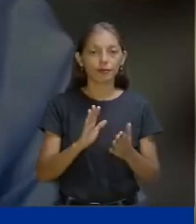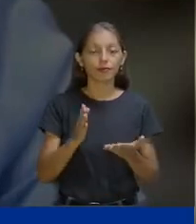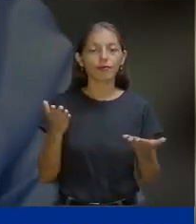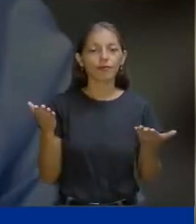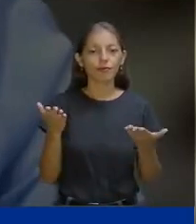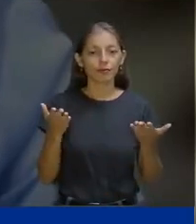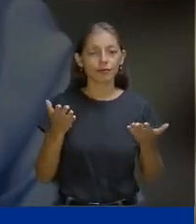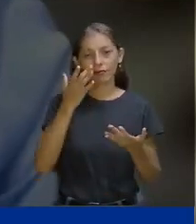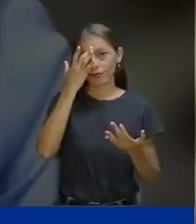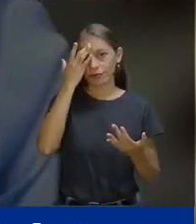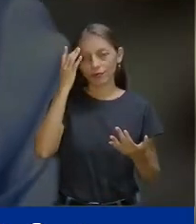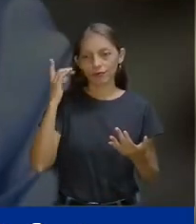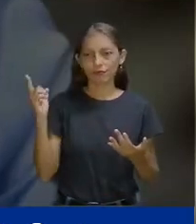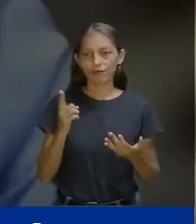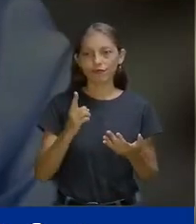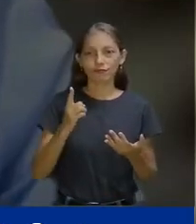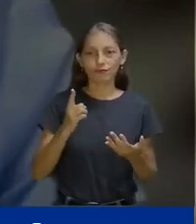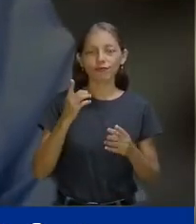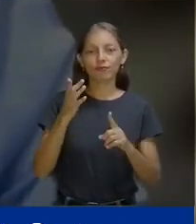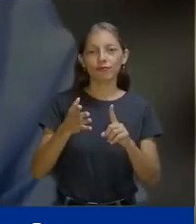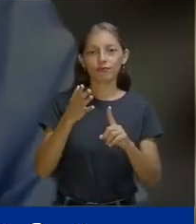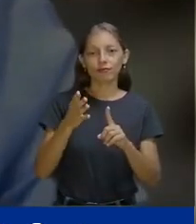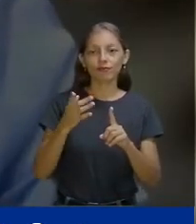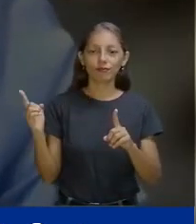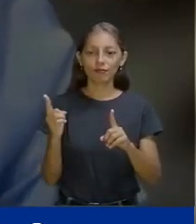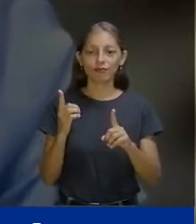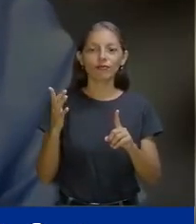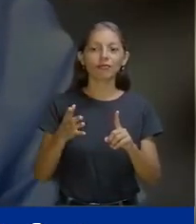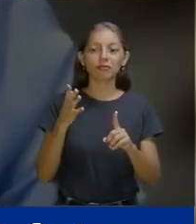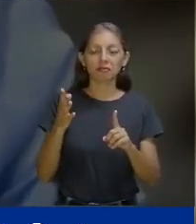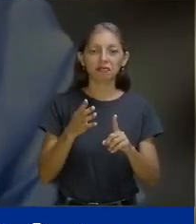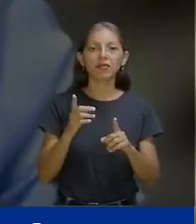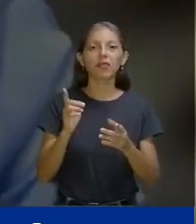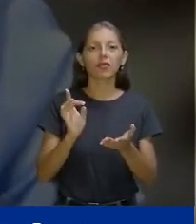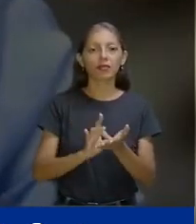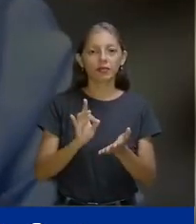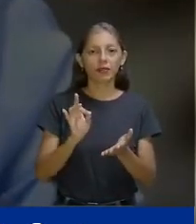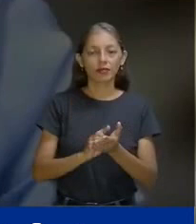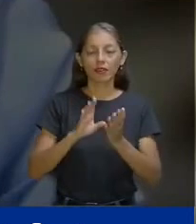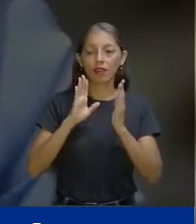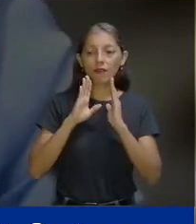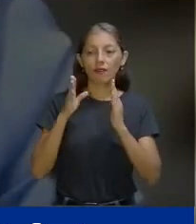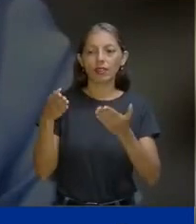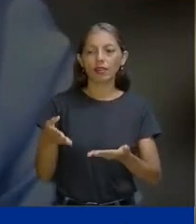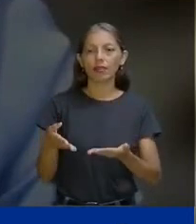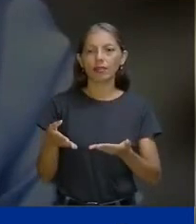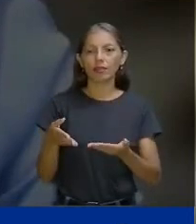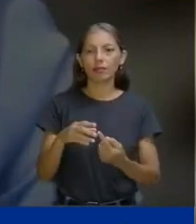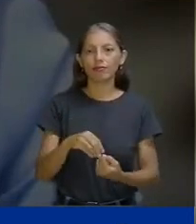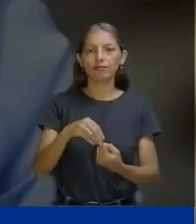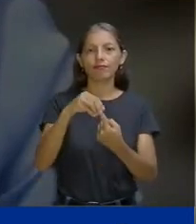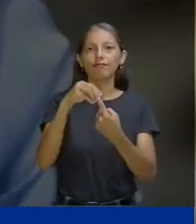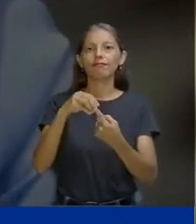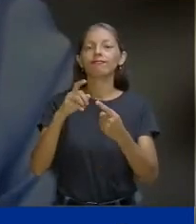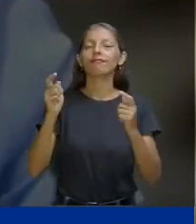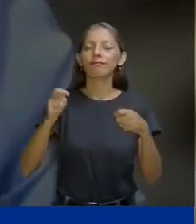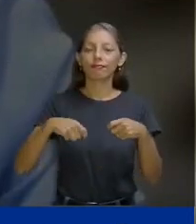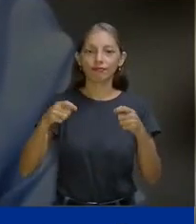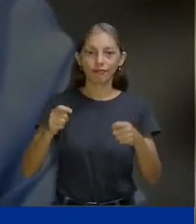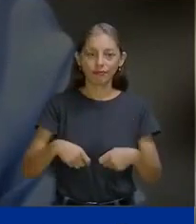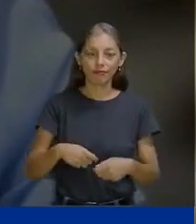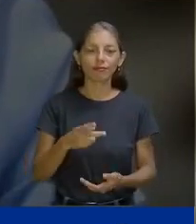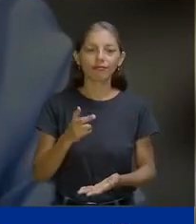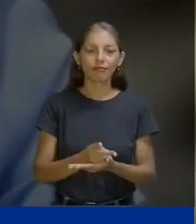são realmente referências para nós, e tem sempre participado dos eventos.